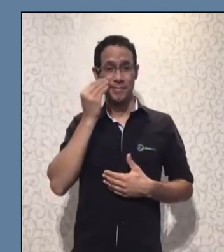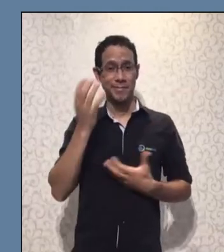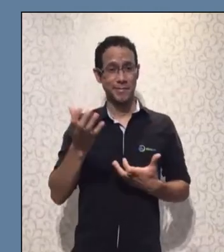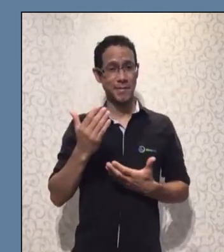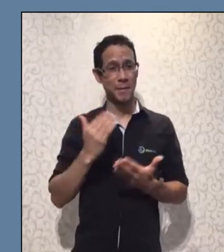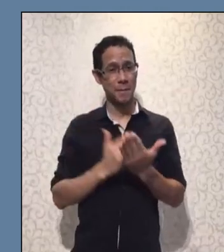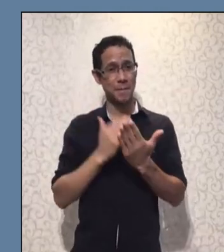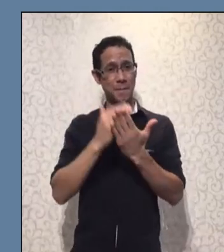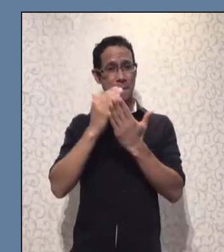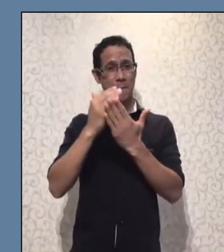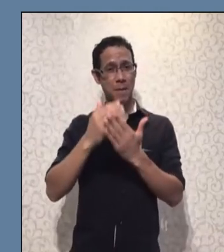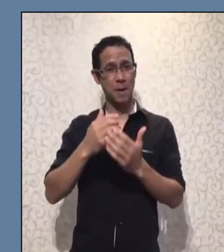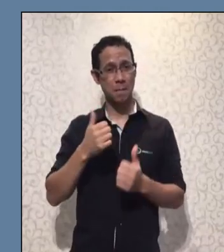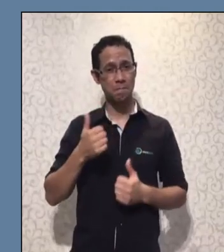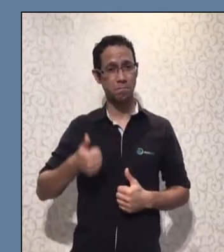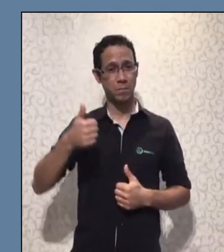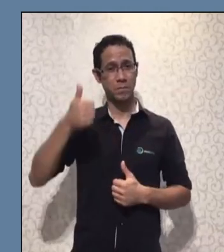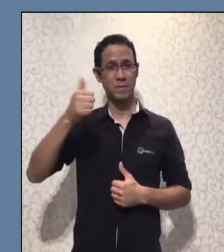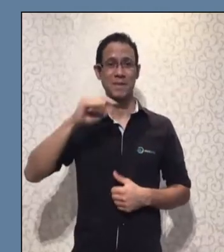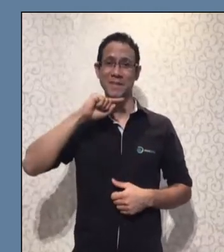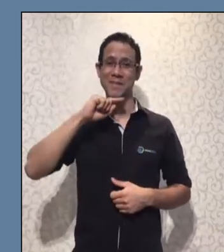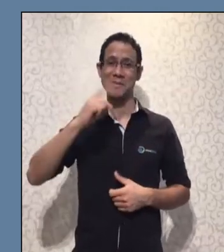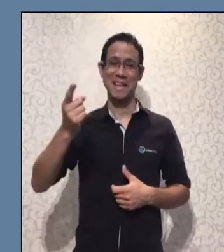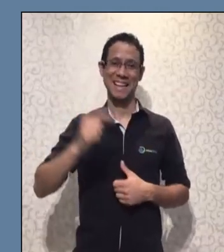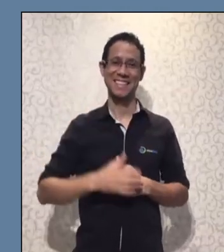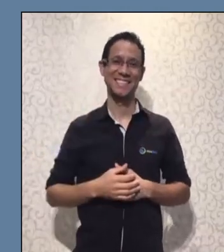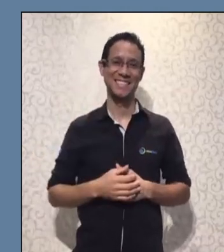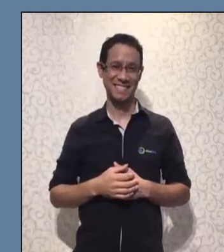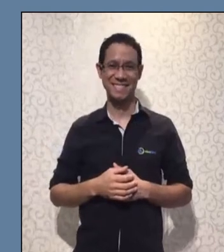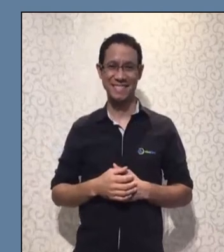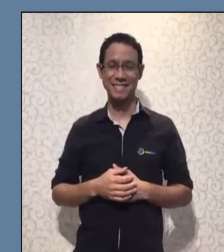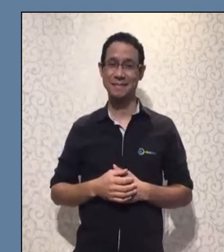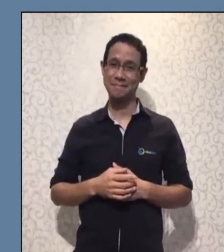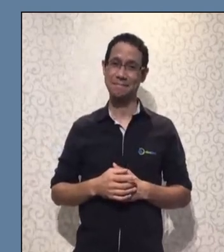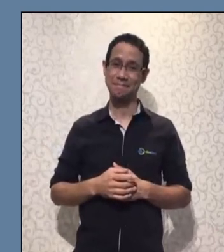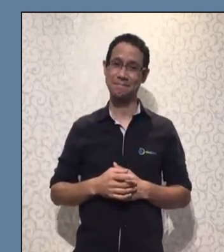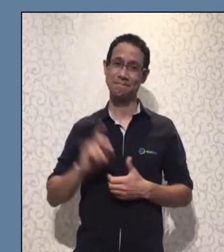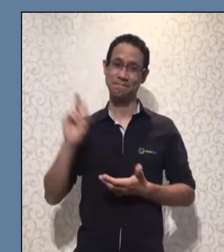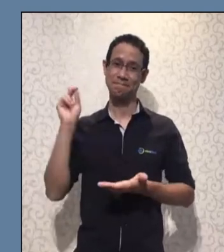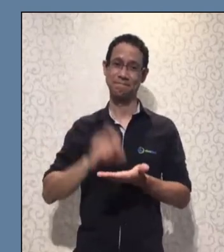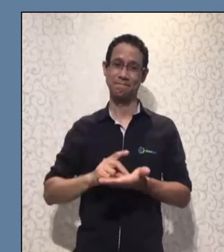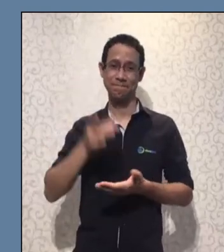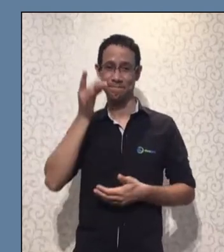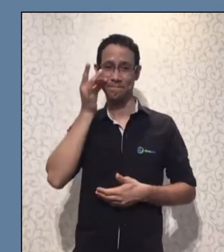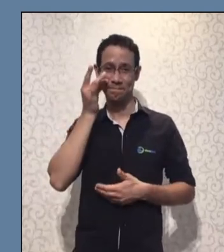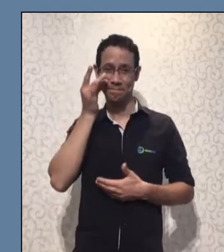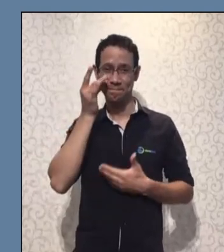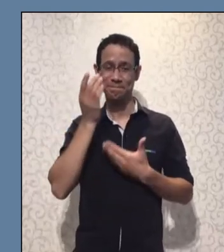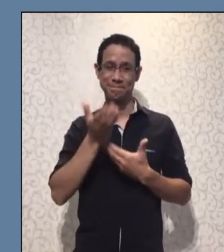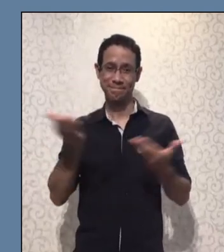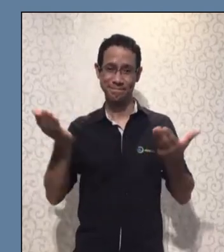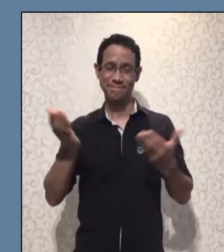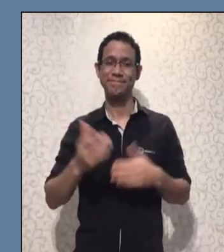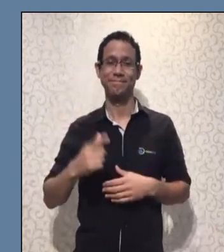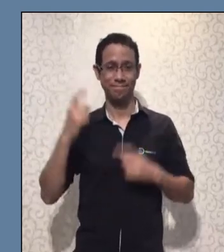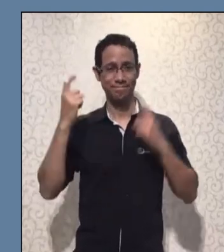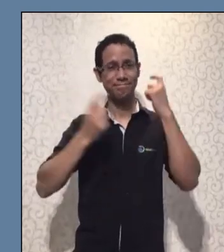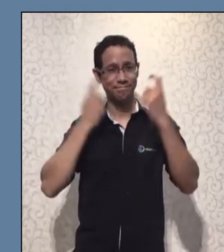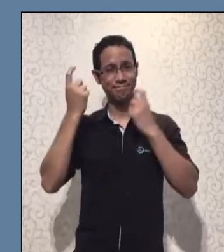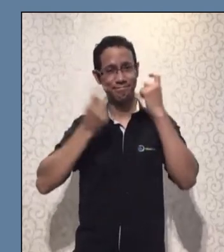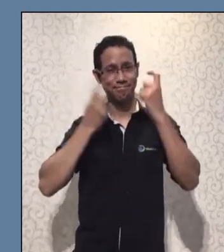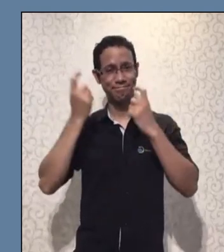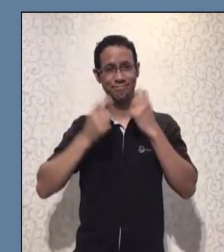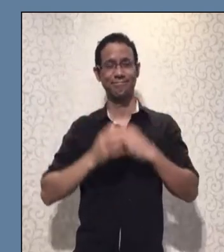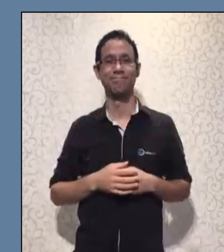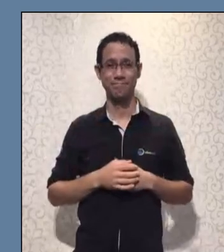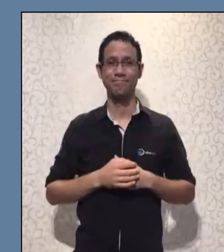consigo, entendeu? Não consigo. Eu acho que a realidade, para mim, ela é muito, muito preocupante, né? Para dizer o mínimo.